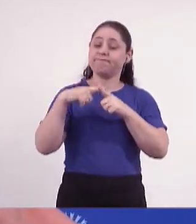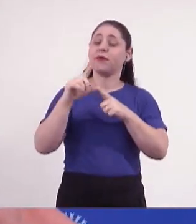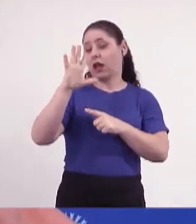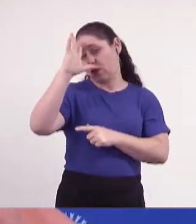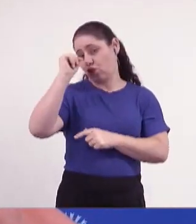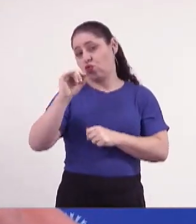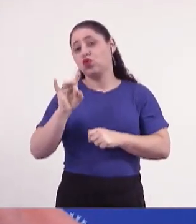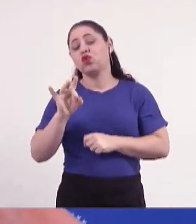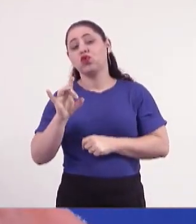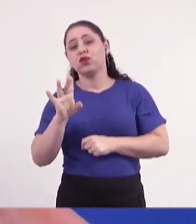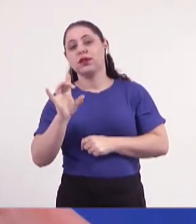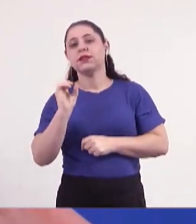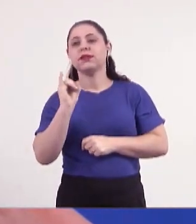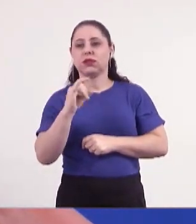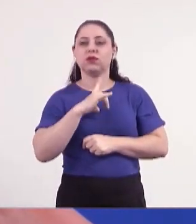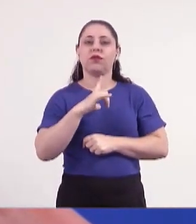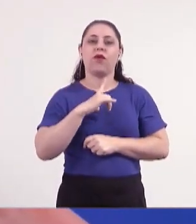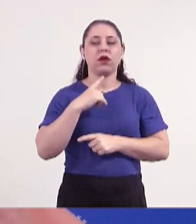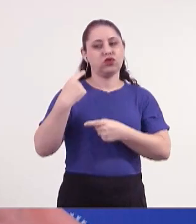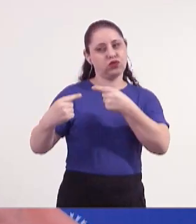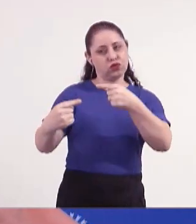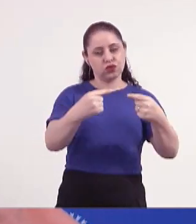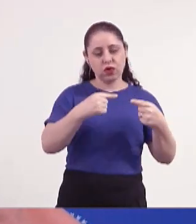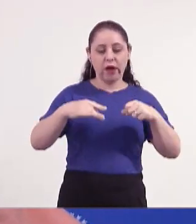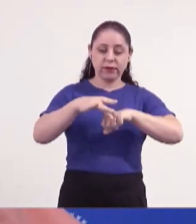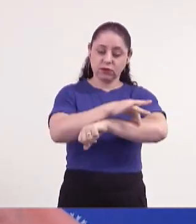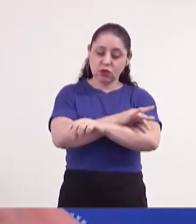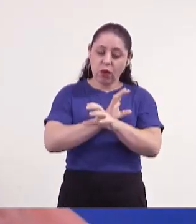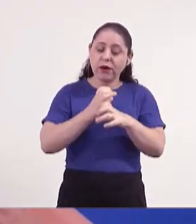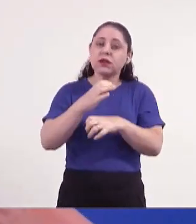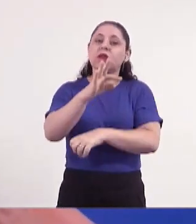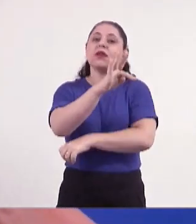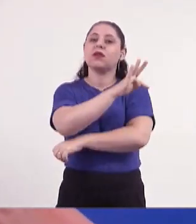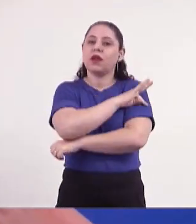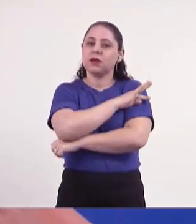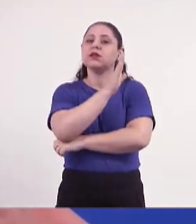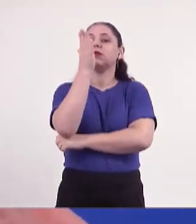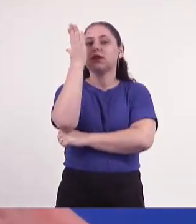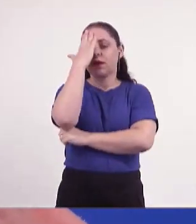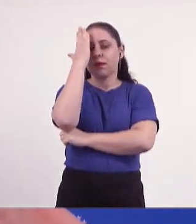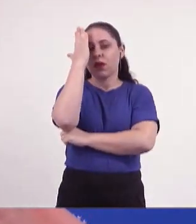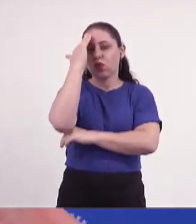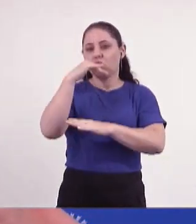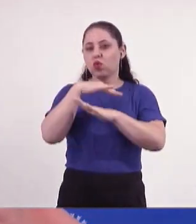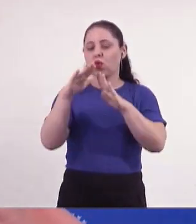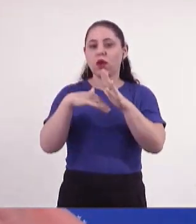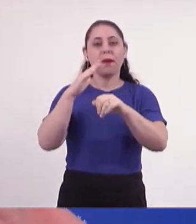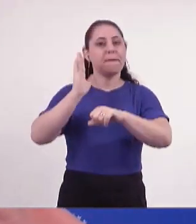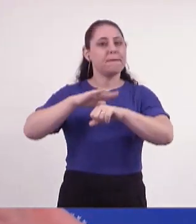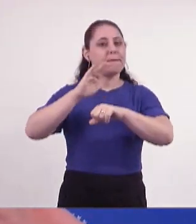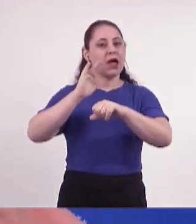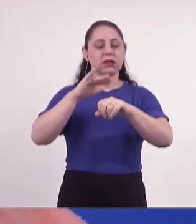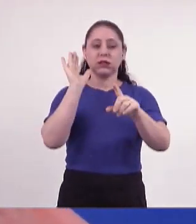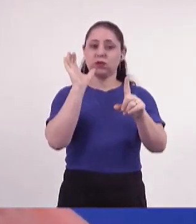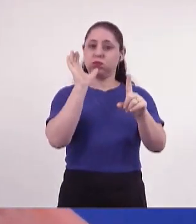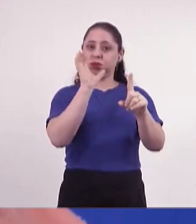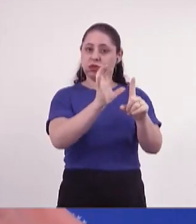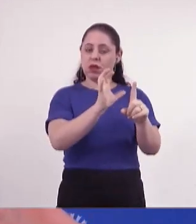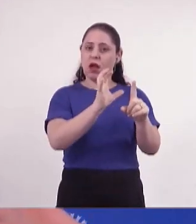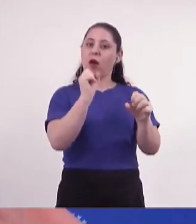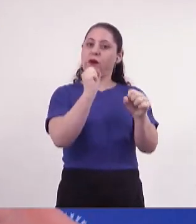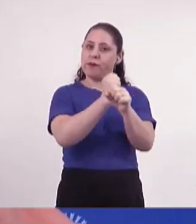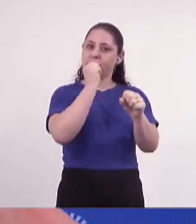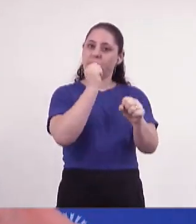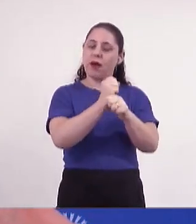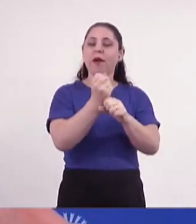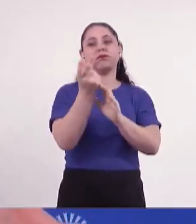resolvidas com bastante diálogo com a equipe de engenharia, equipe técnica, e que sabendo que isso tudo, quanto mais impacto de